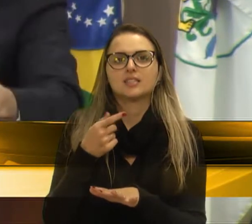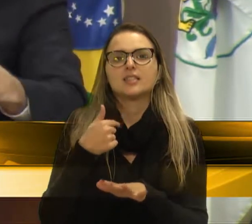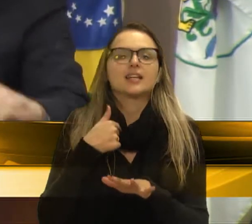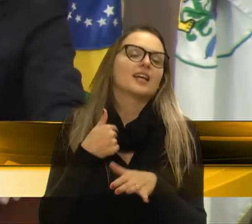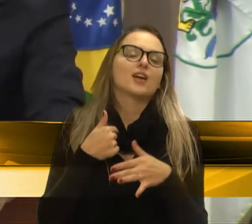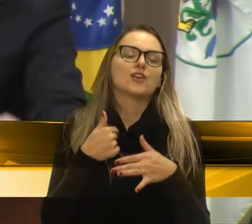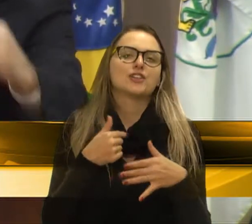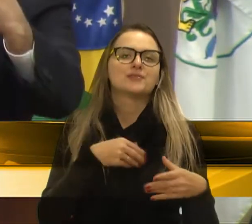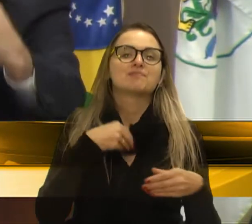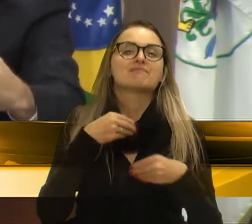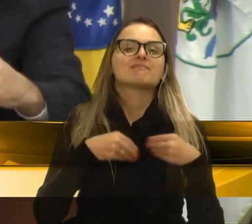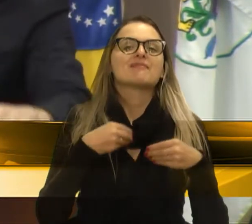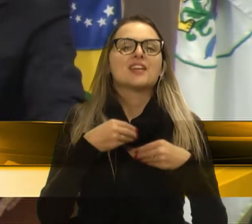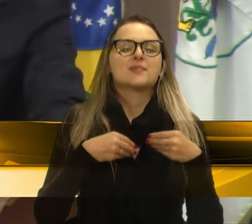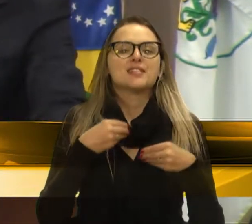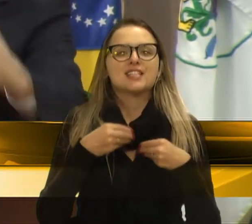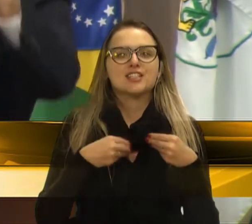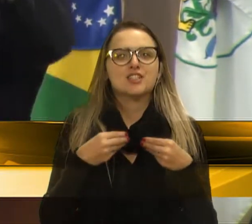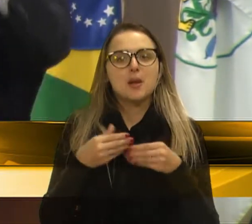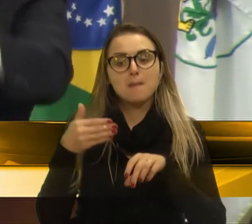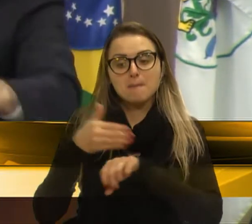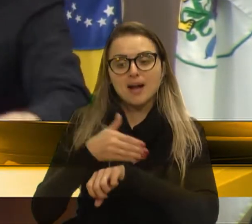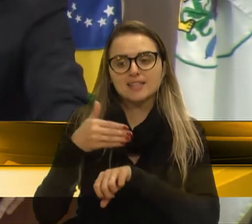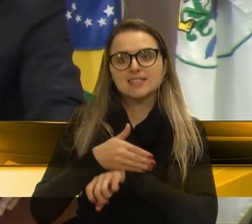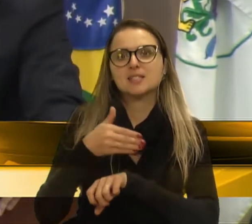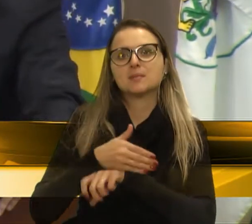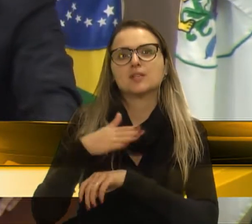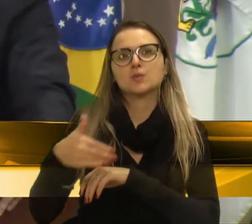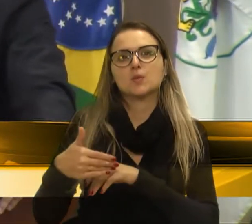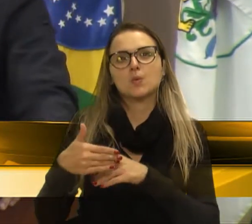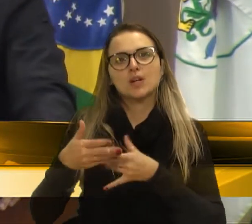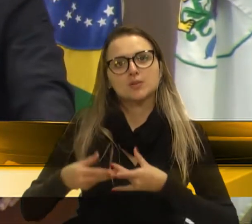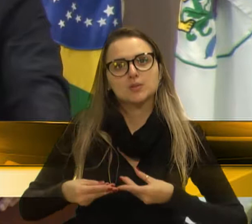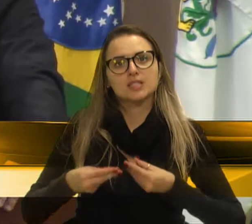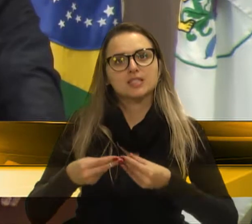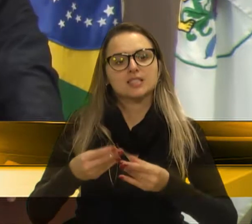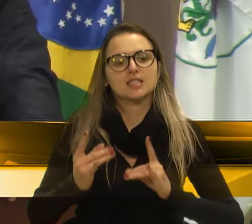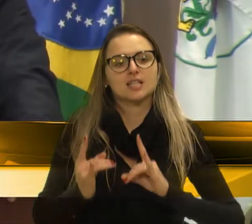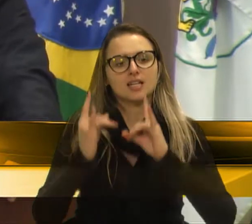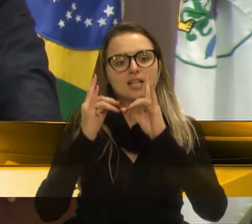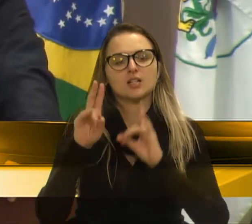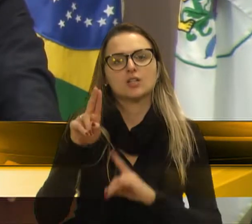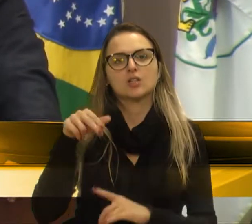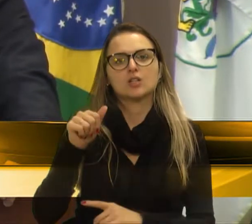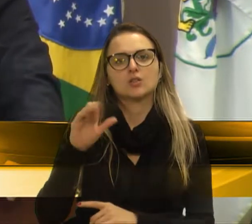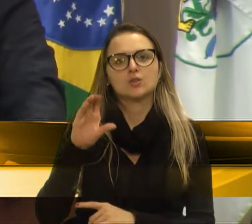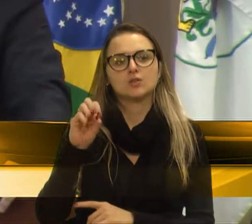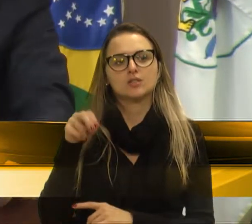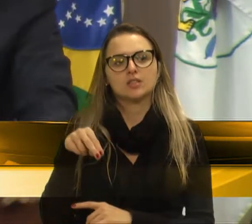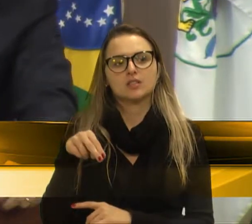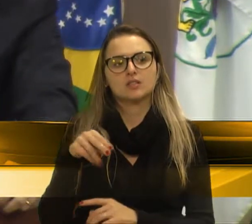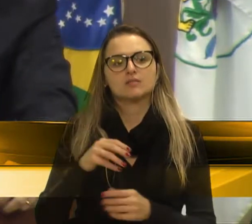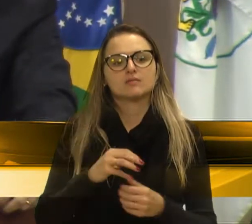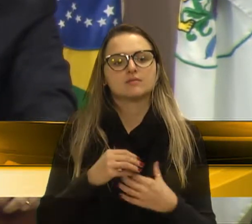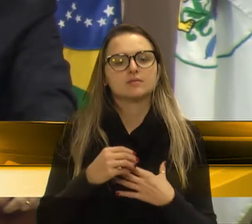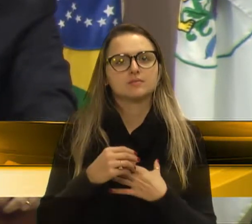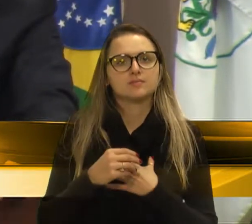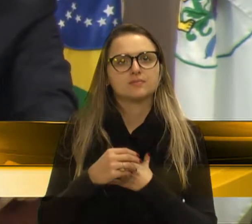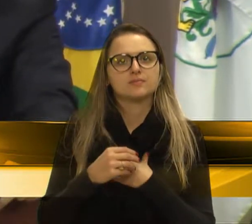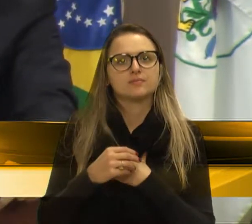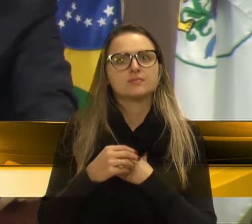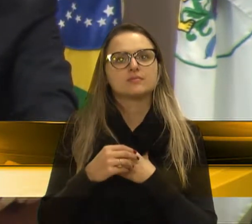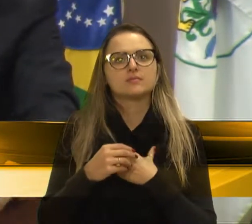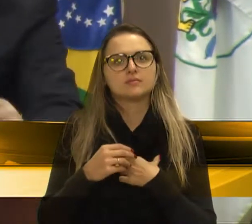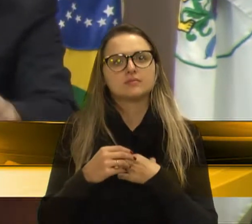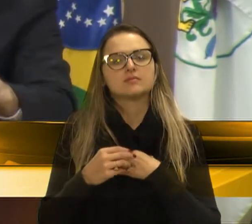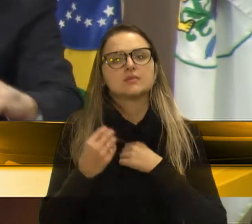senti, aí sim, parte desse processo, quando entregaram o UNACOM, 2014, né, Sandro? E aí, umas